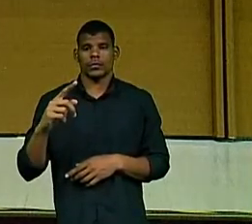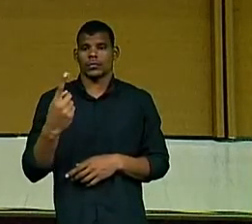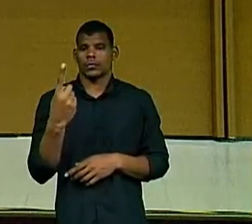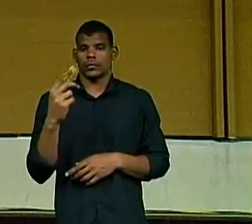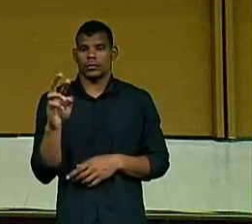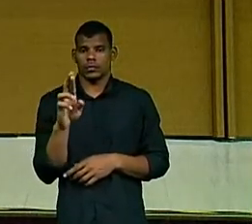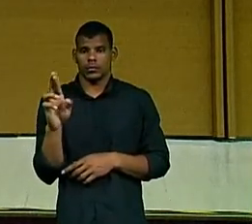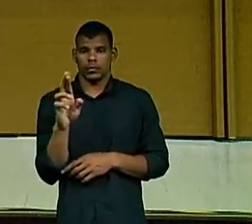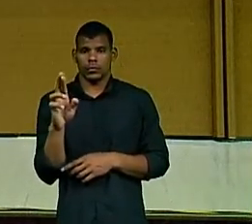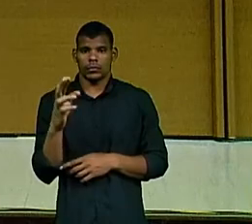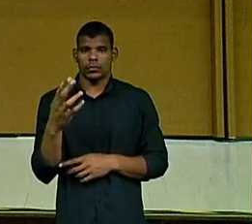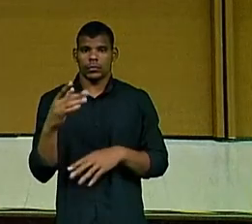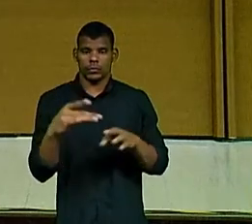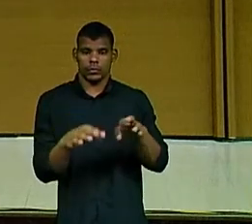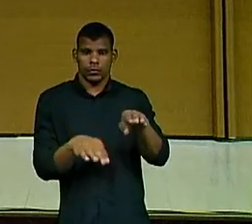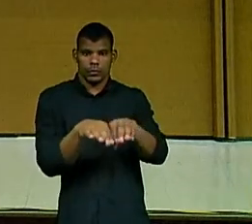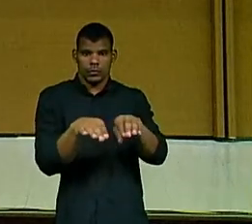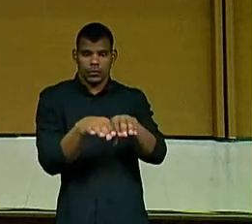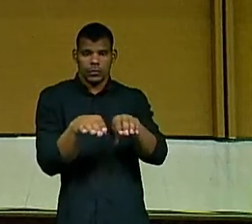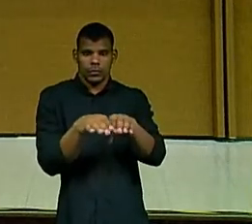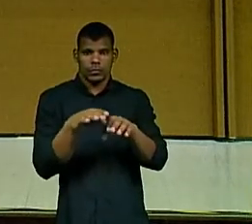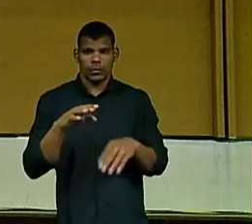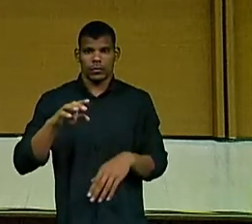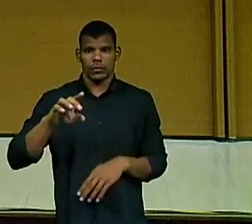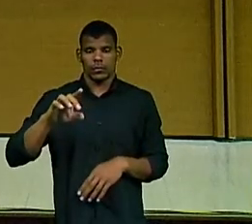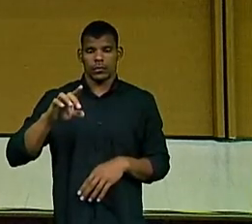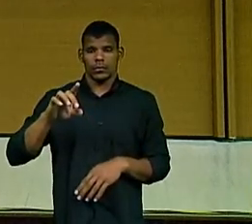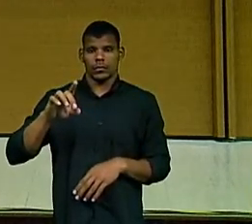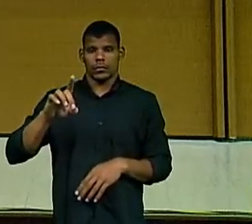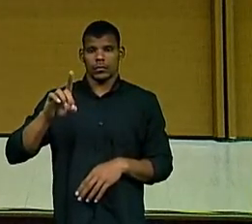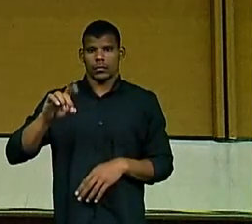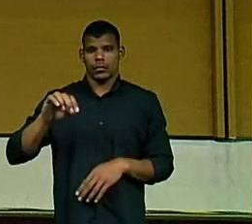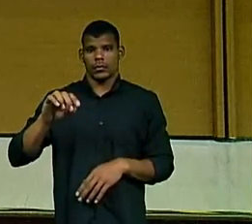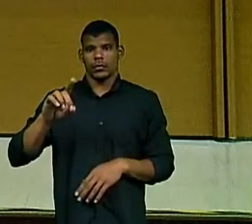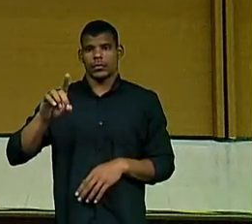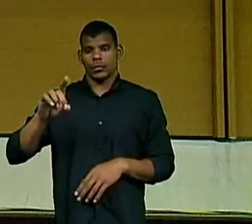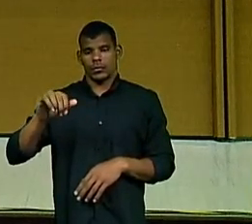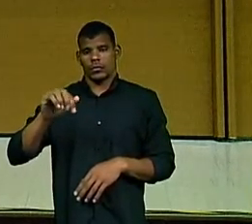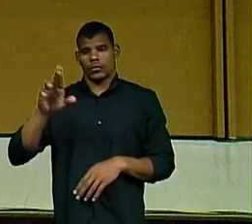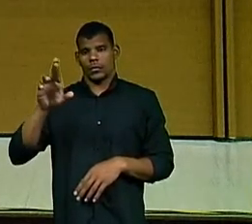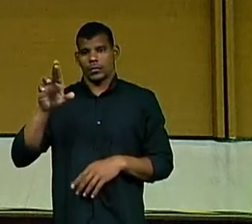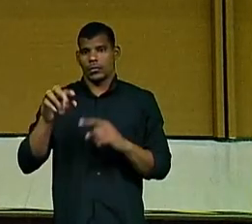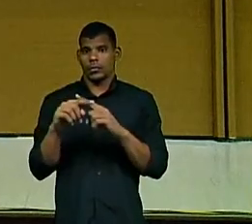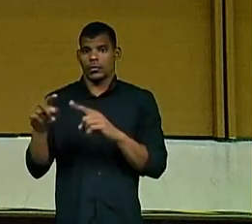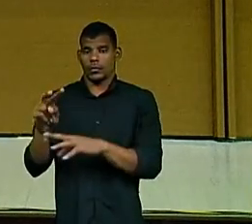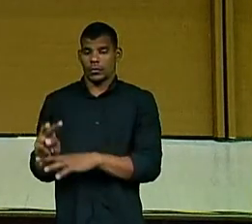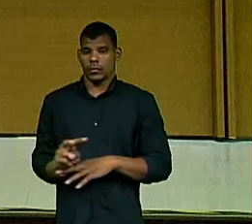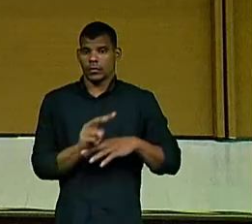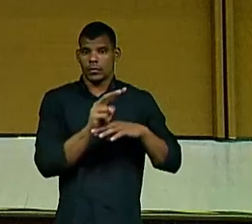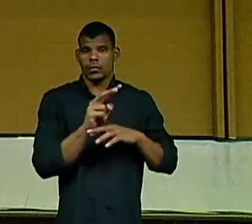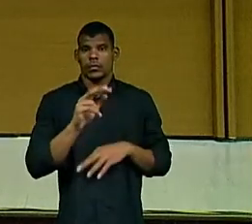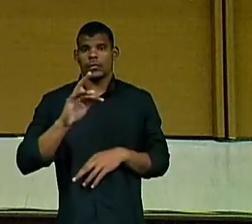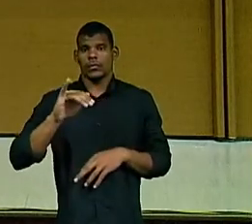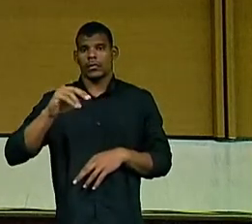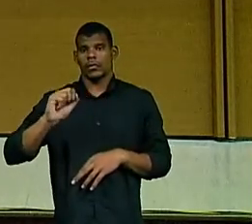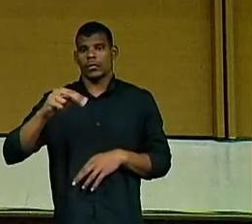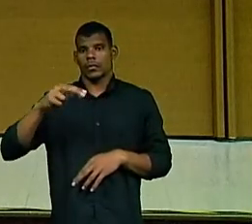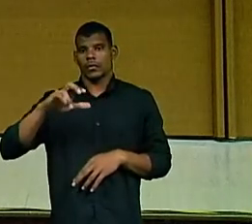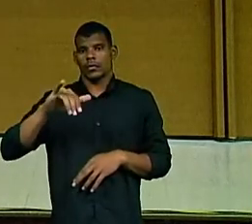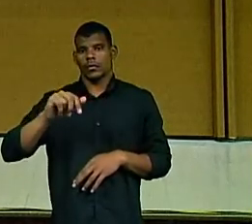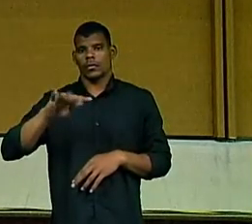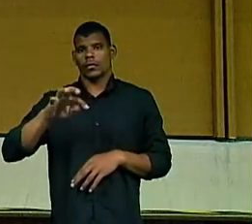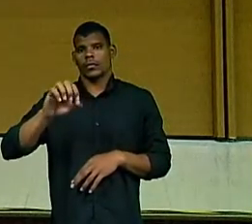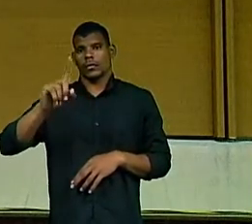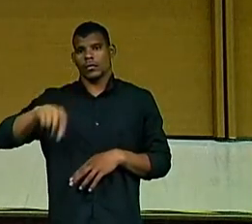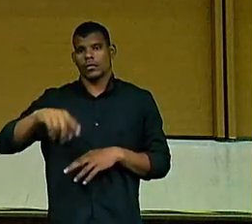equivalente parado a bola você vai ter né que tem um financiador e era né o